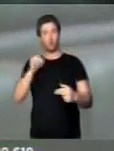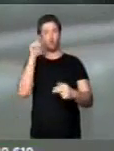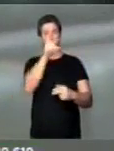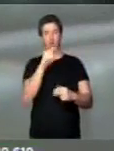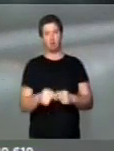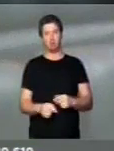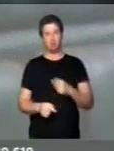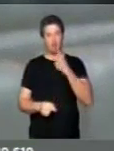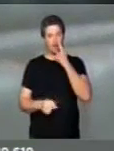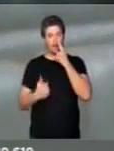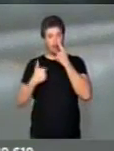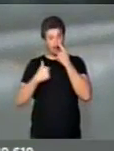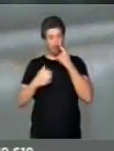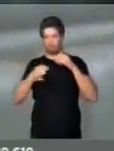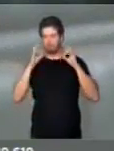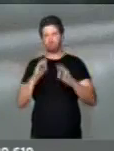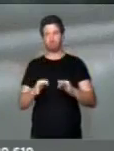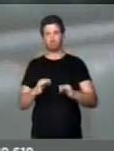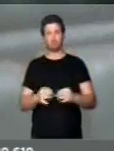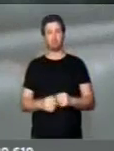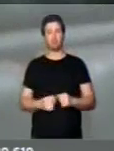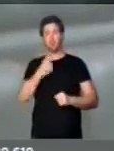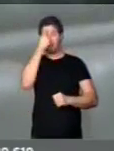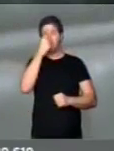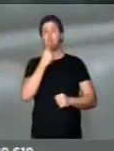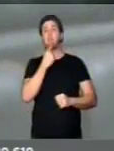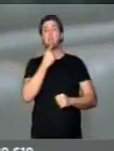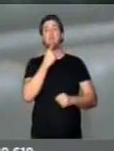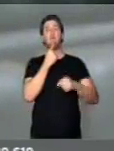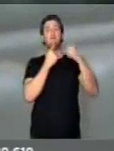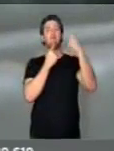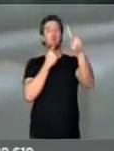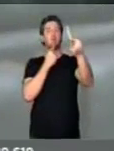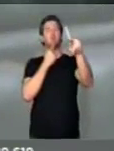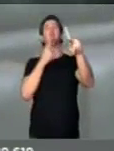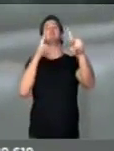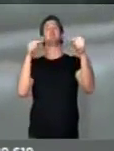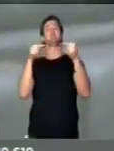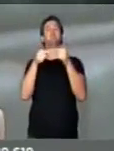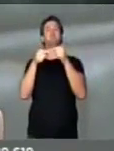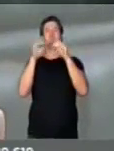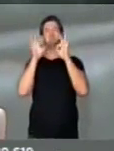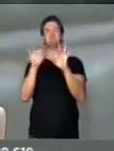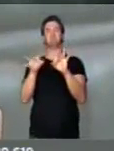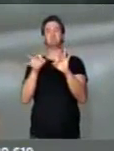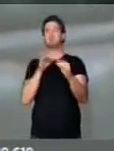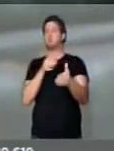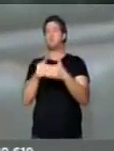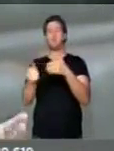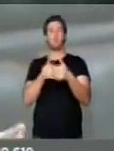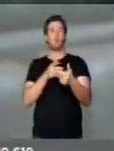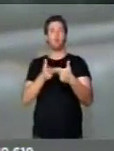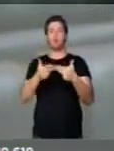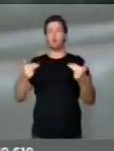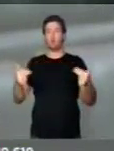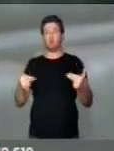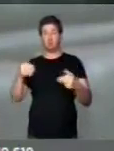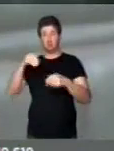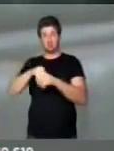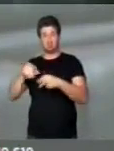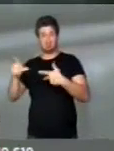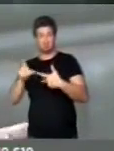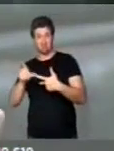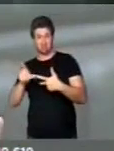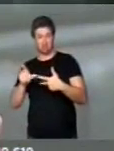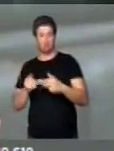tenho absoluta certeza que o seu perfil é um perfil que enquadra em qualquer situação, quer seja do Legislativo,